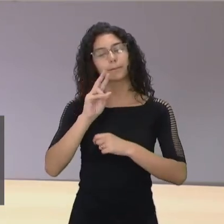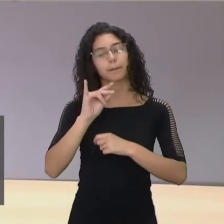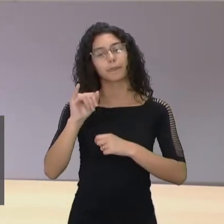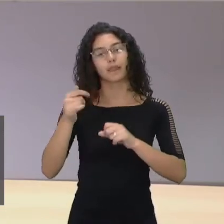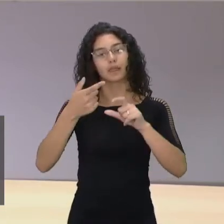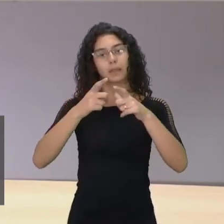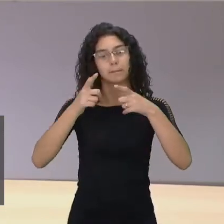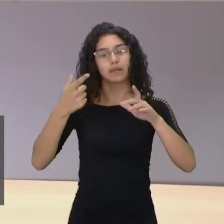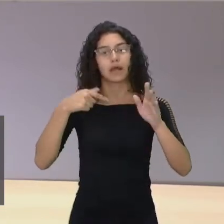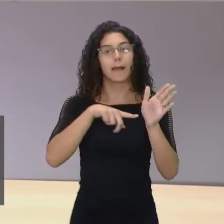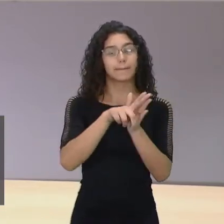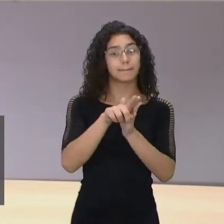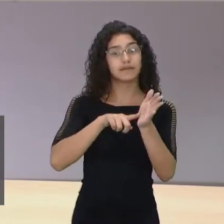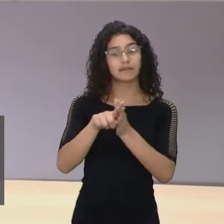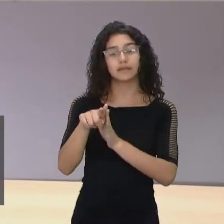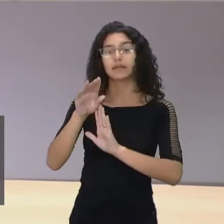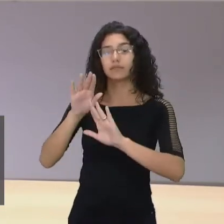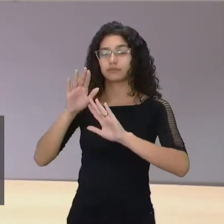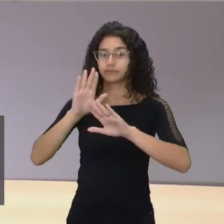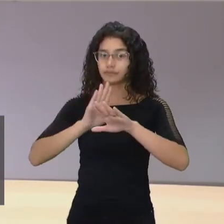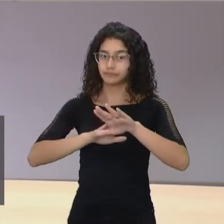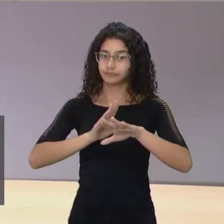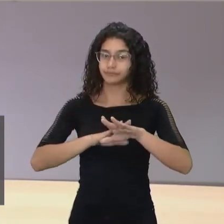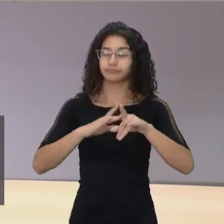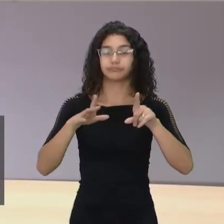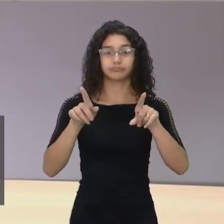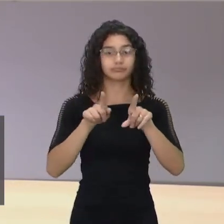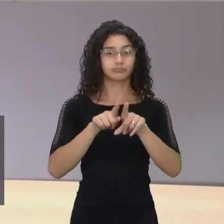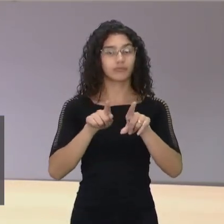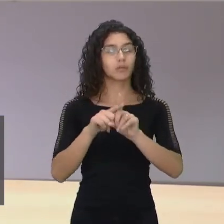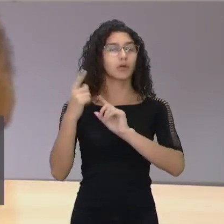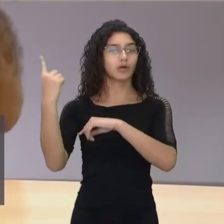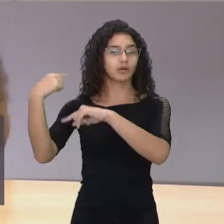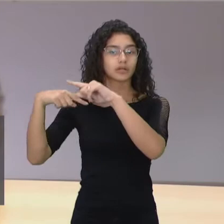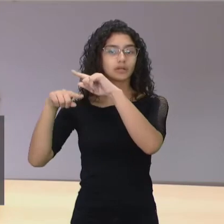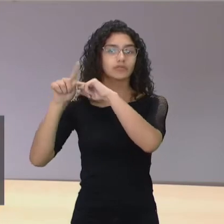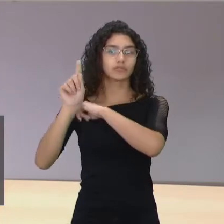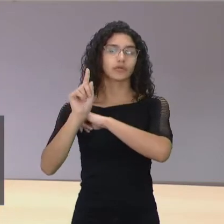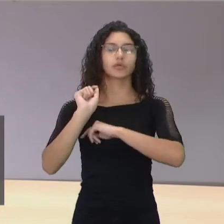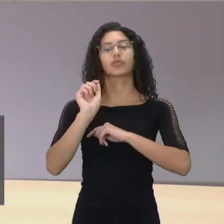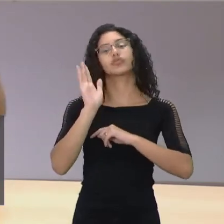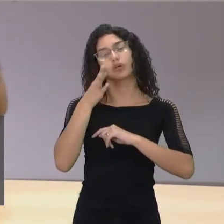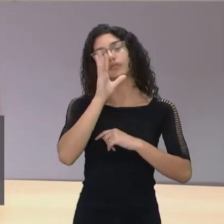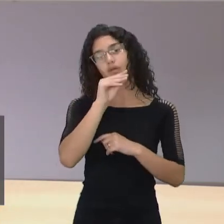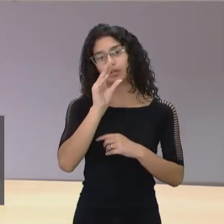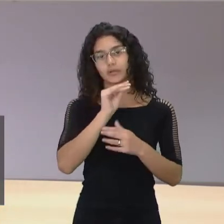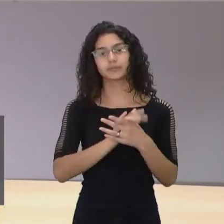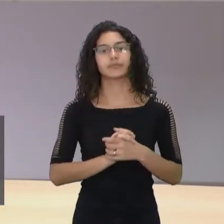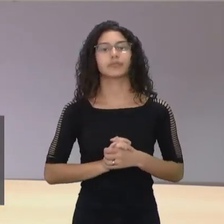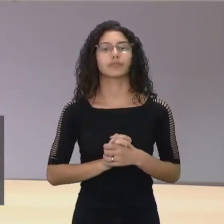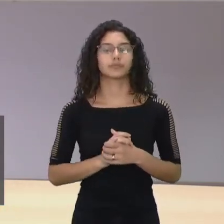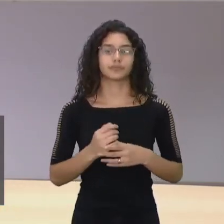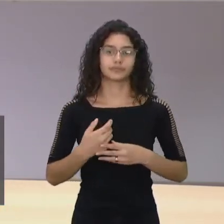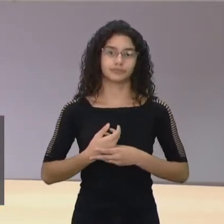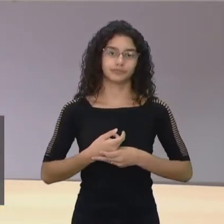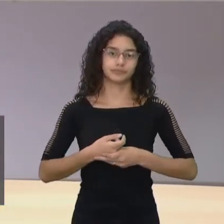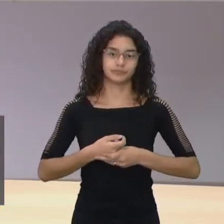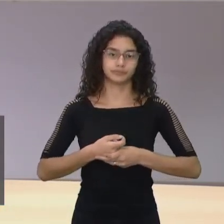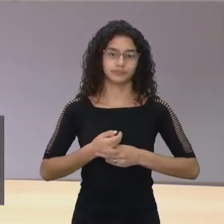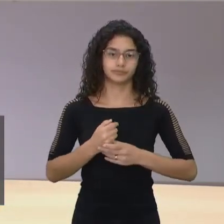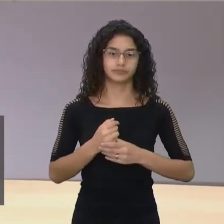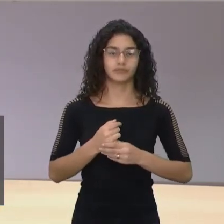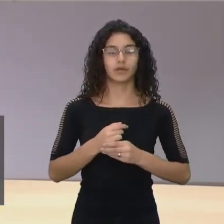a pesquisa que você vai fazer e principalmente desenvolver aquilo que eu já falei há pouco, seus talentos,